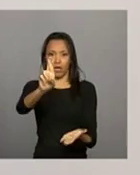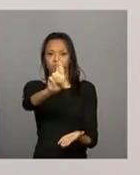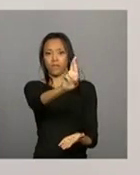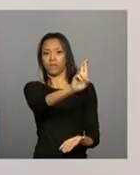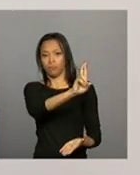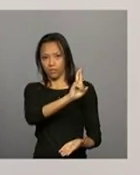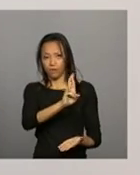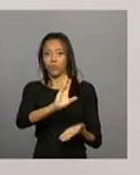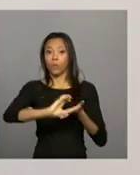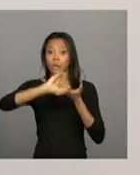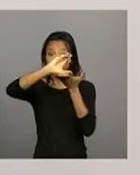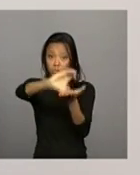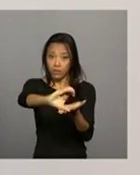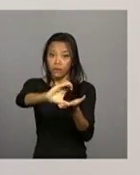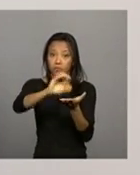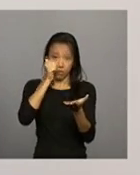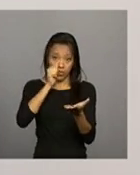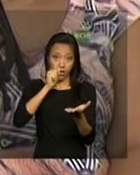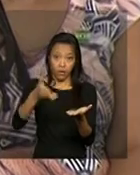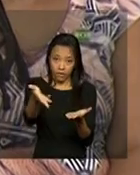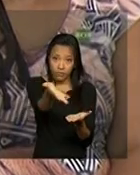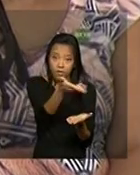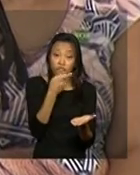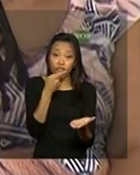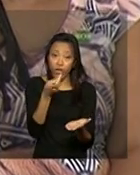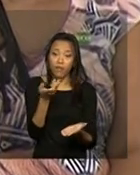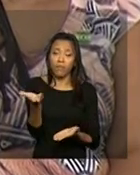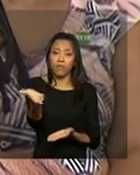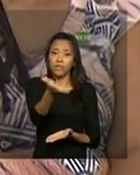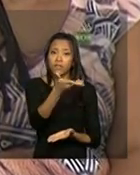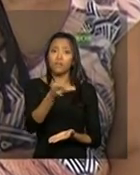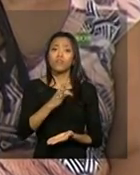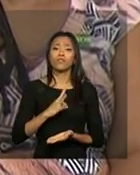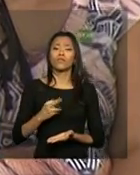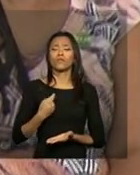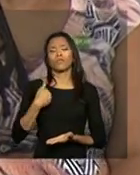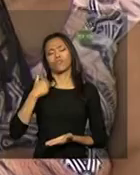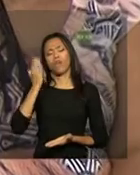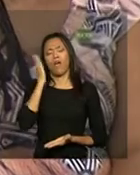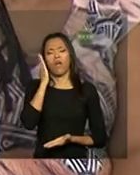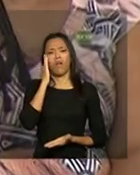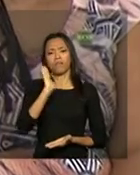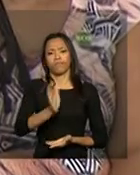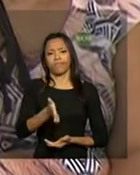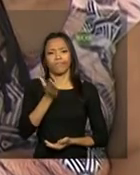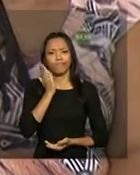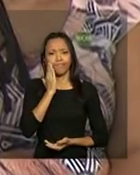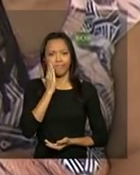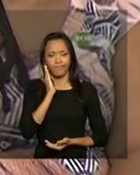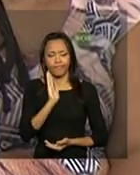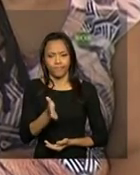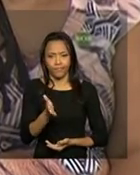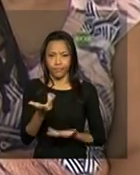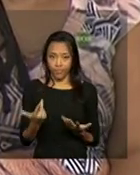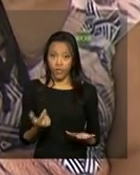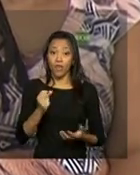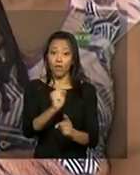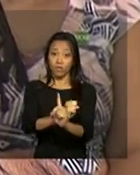E para dizer para vocês o que todas nós sabemos: uma